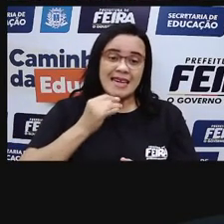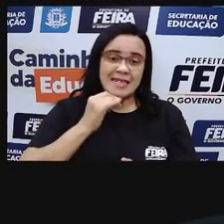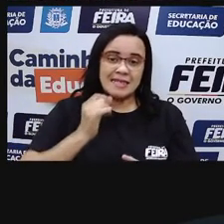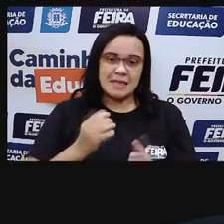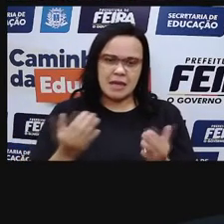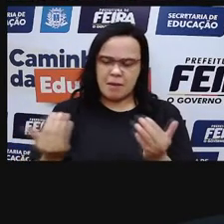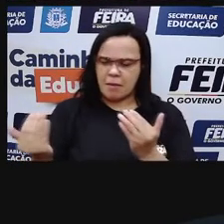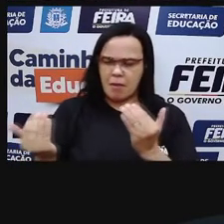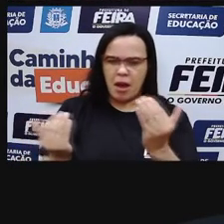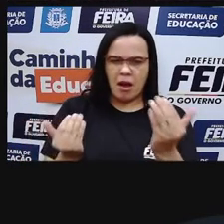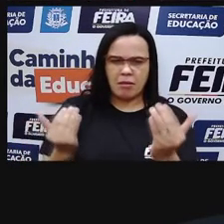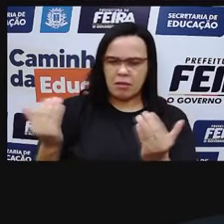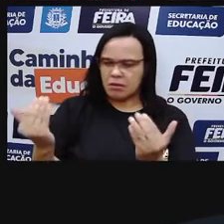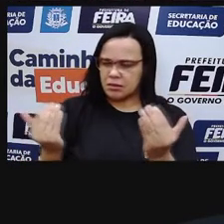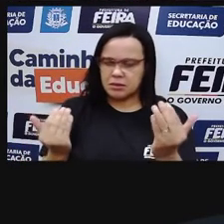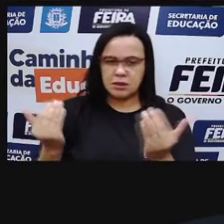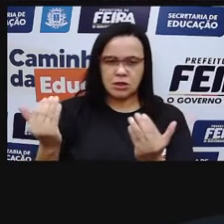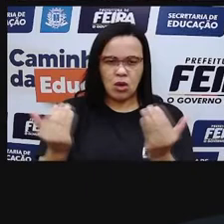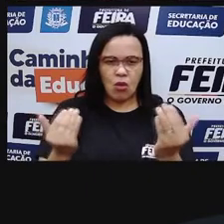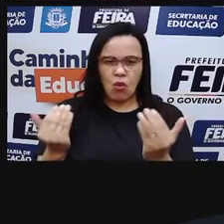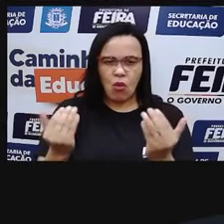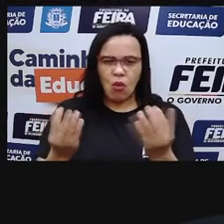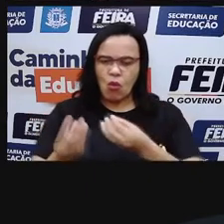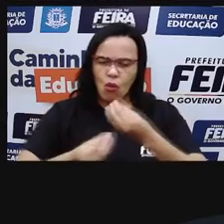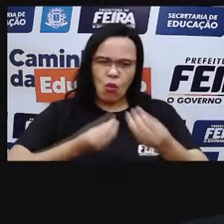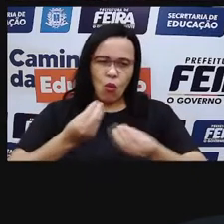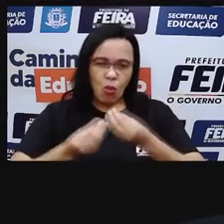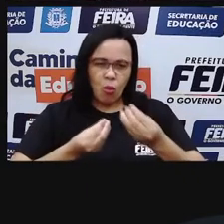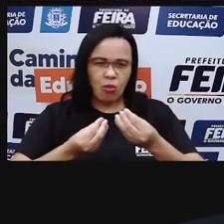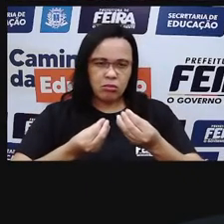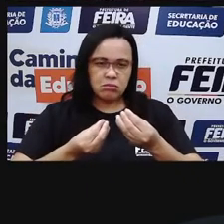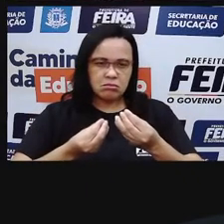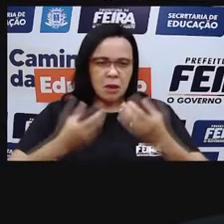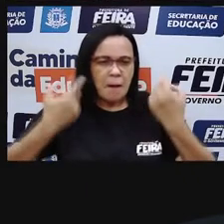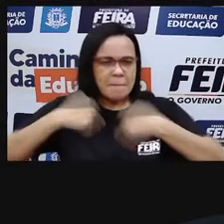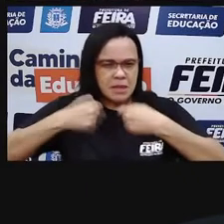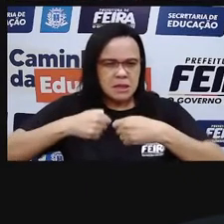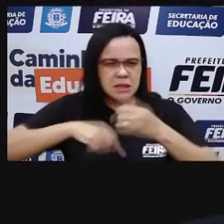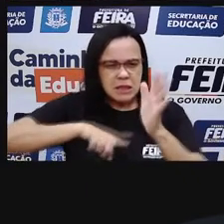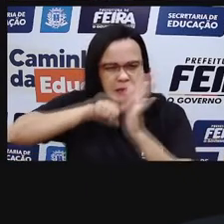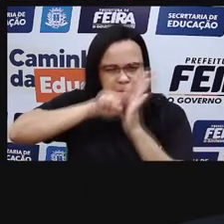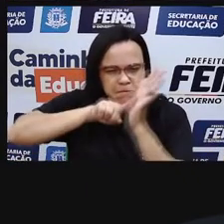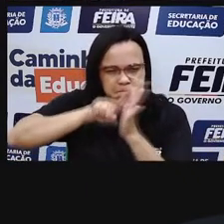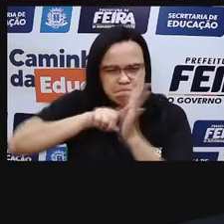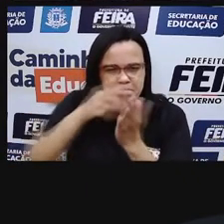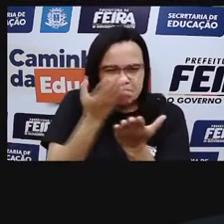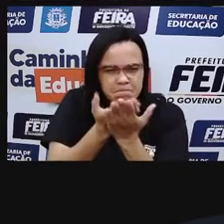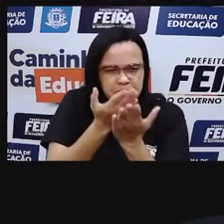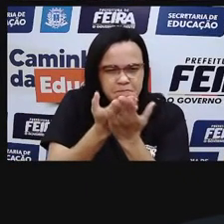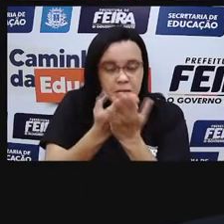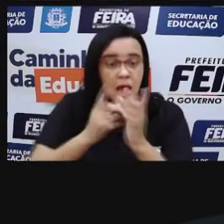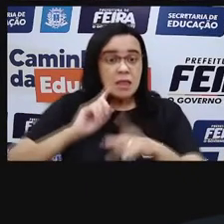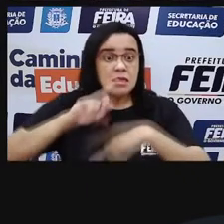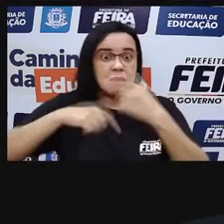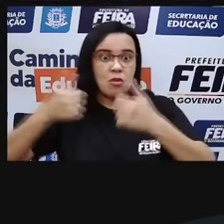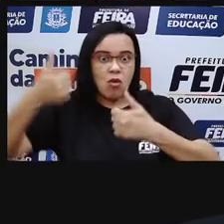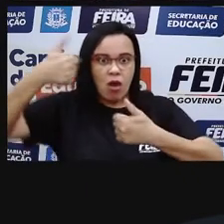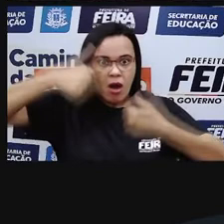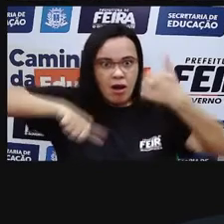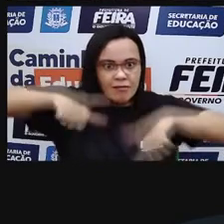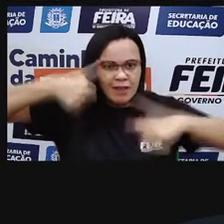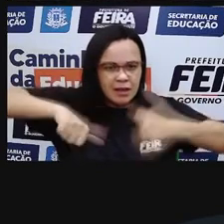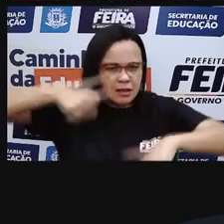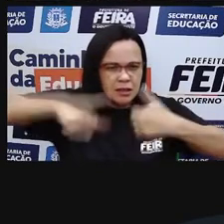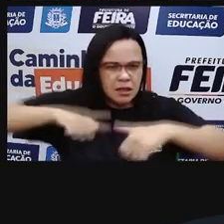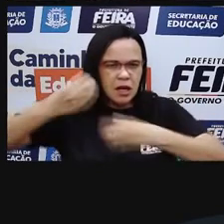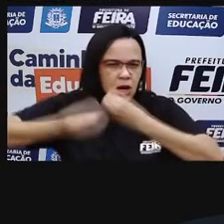outra etapa da pesquisa, que é a atividade, avaliar a atividade e a toxicidade in vivo. Ou seja, a gente vai utilizar